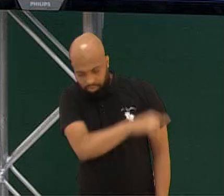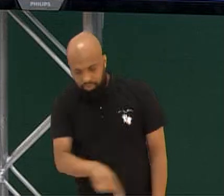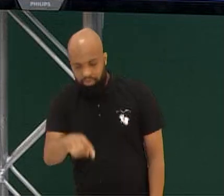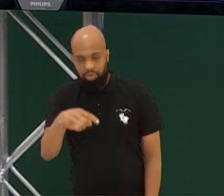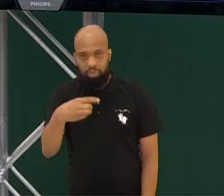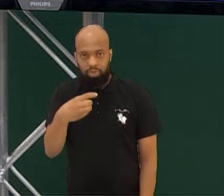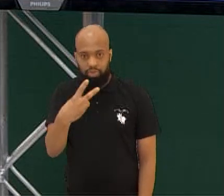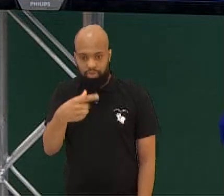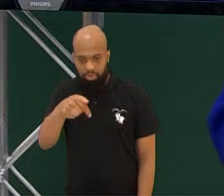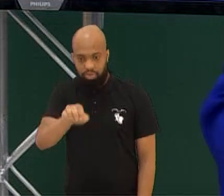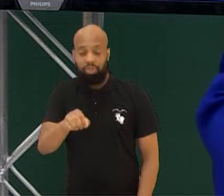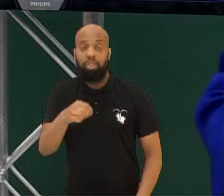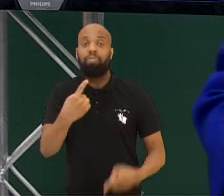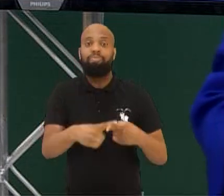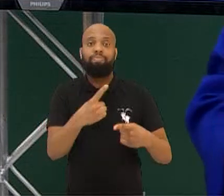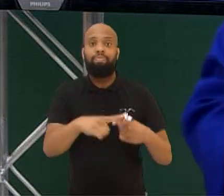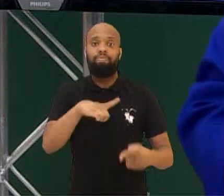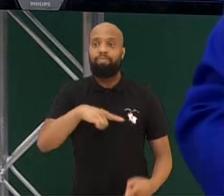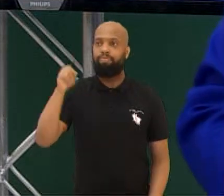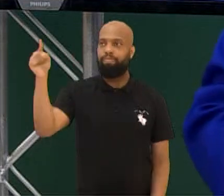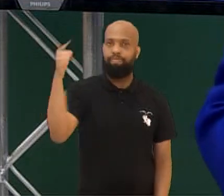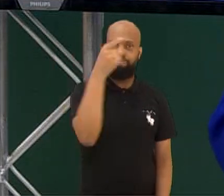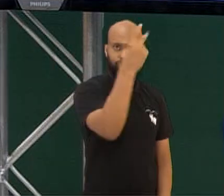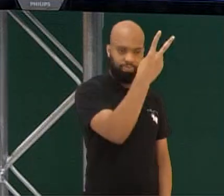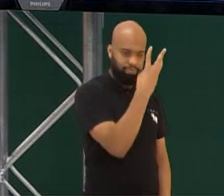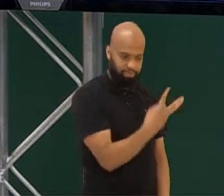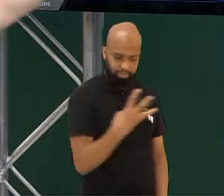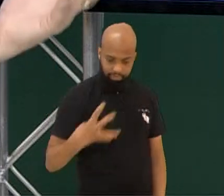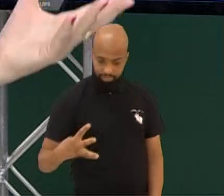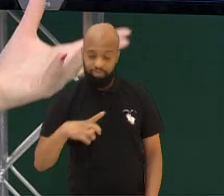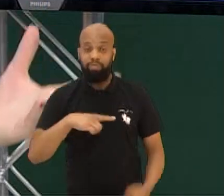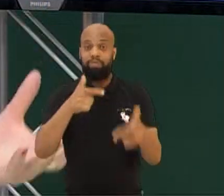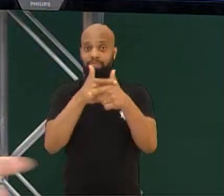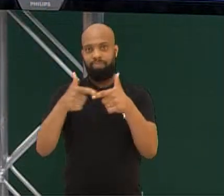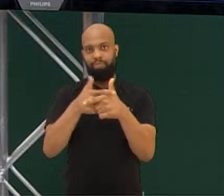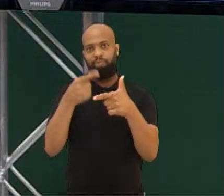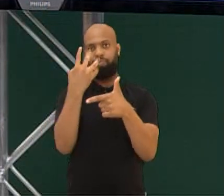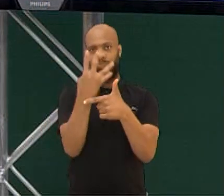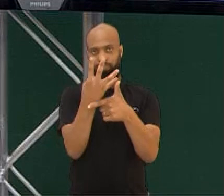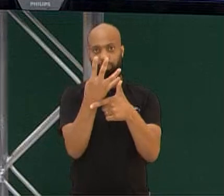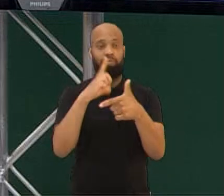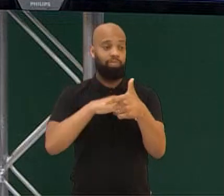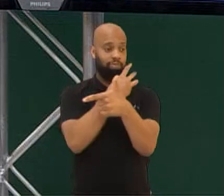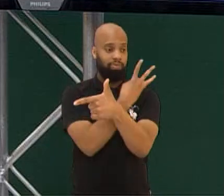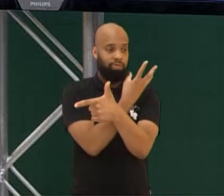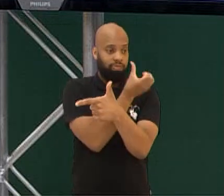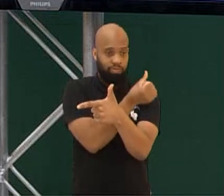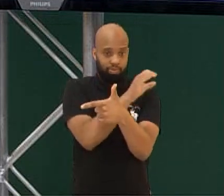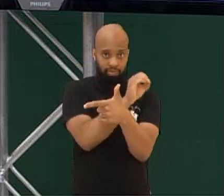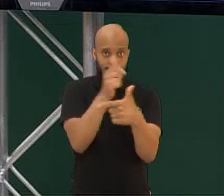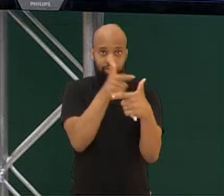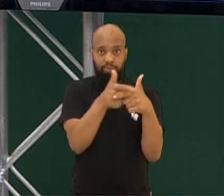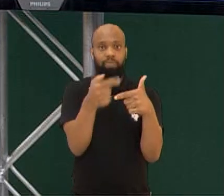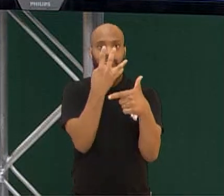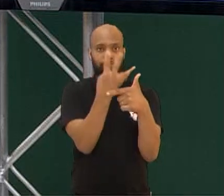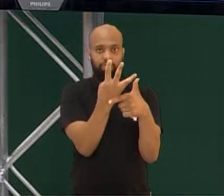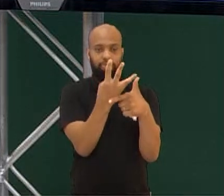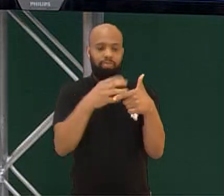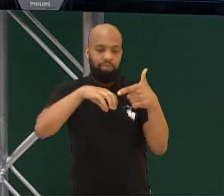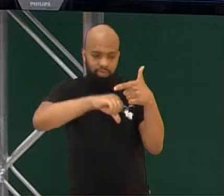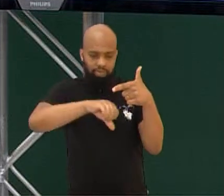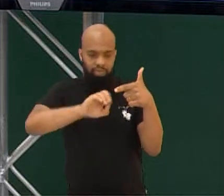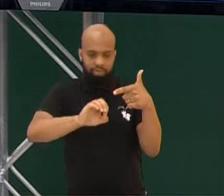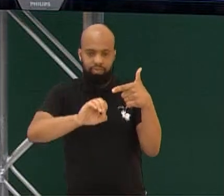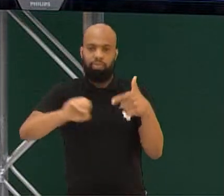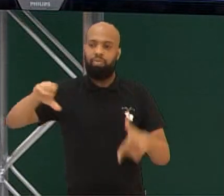4 quadrantes, 4 partes iguais, e vem toda aquela história de frações, né? Em 4 partes iguais, 360